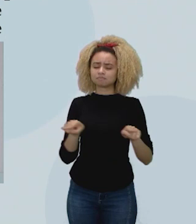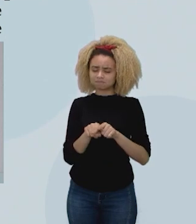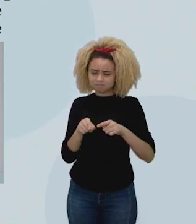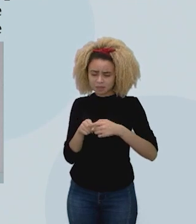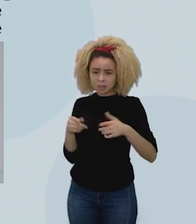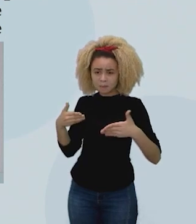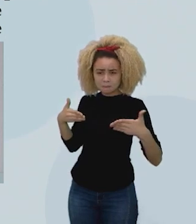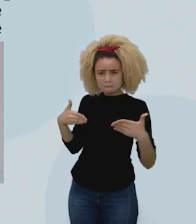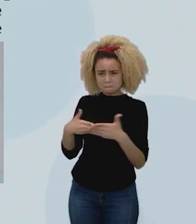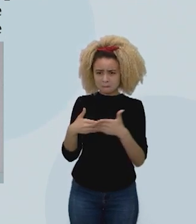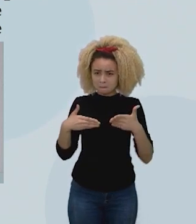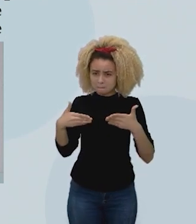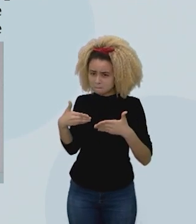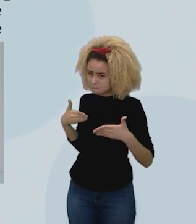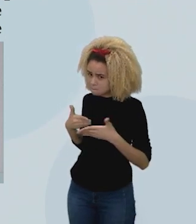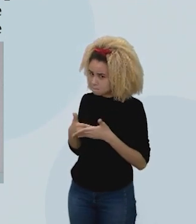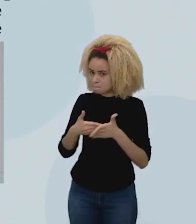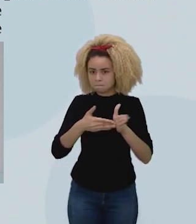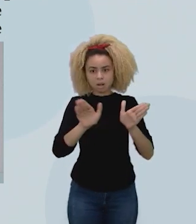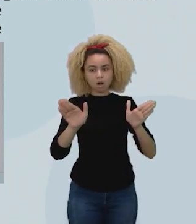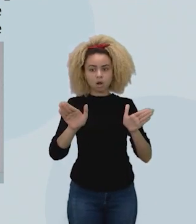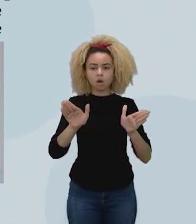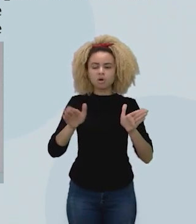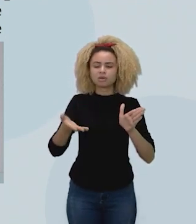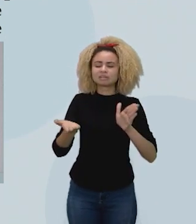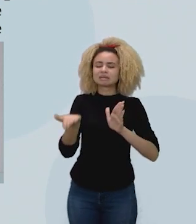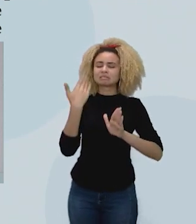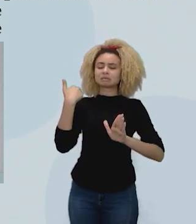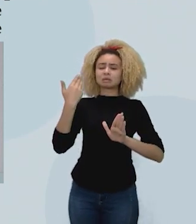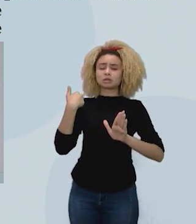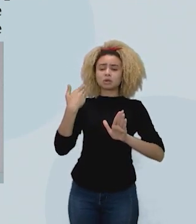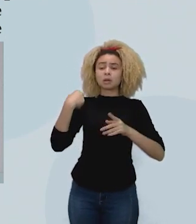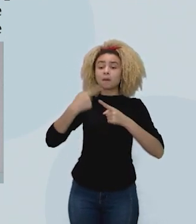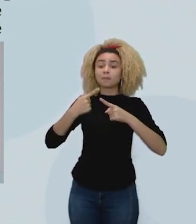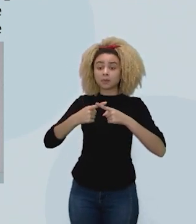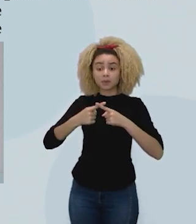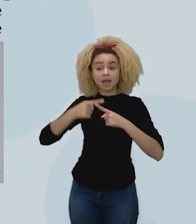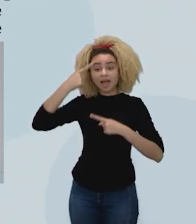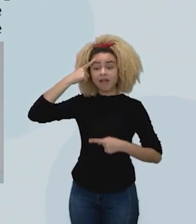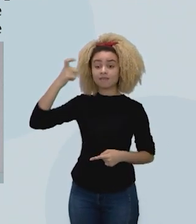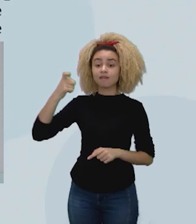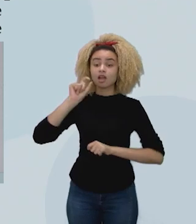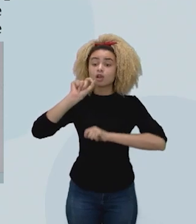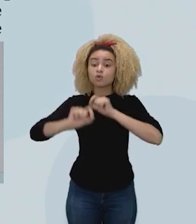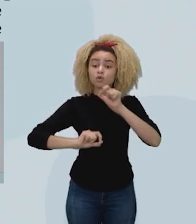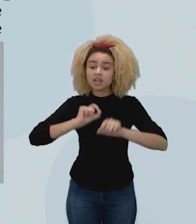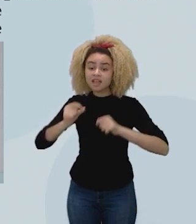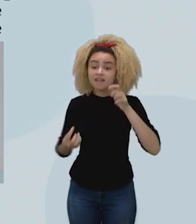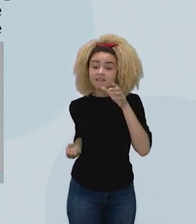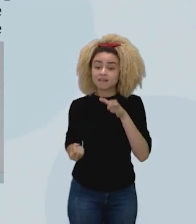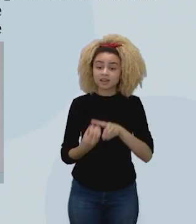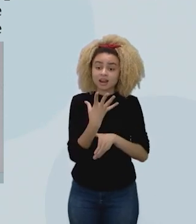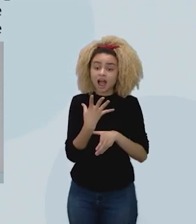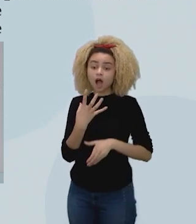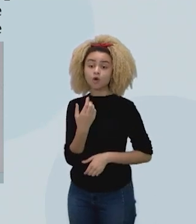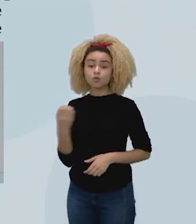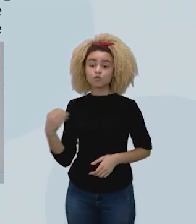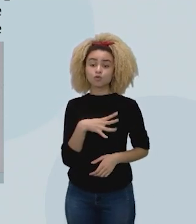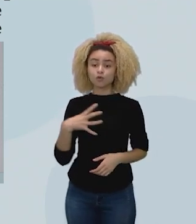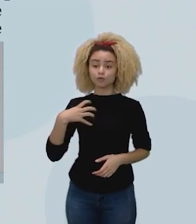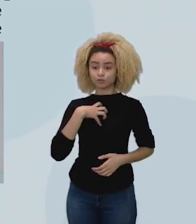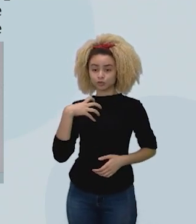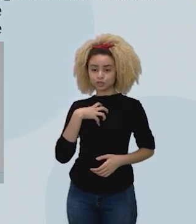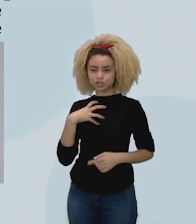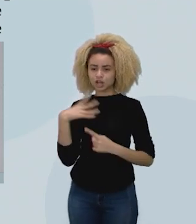vertente anterior a ela, especialmente as vertentes mais tradicionais, justamente porque a ideia era criar uma nova forma de se